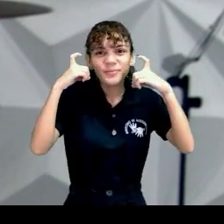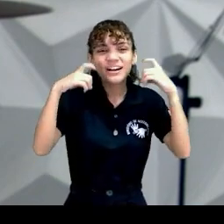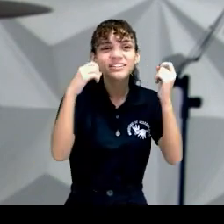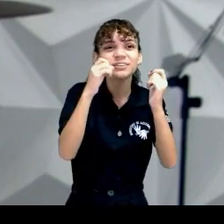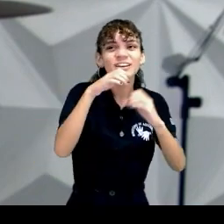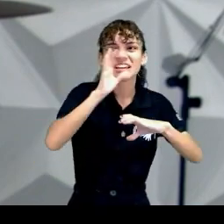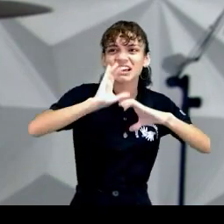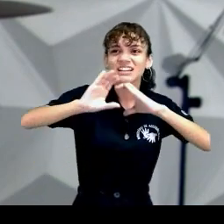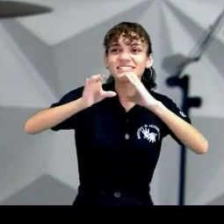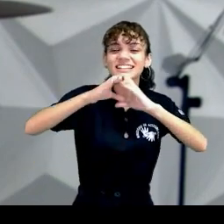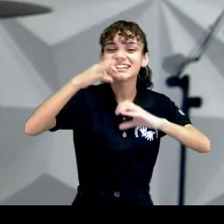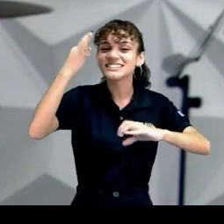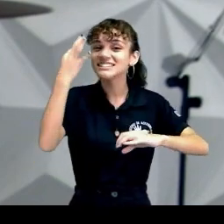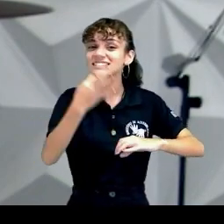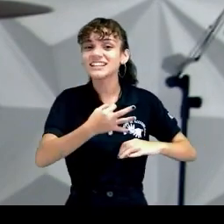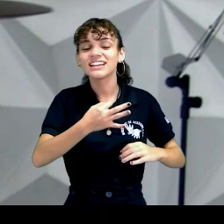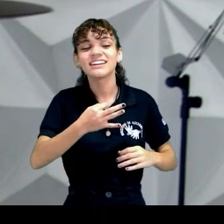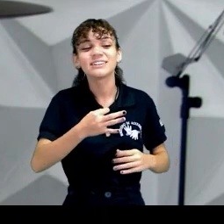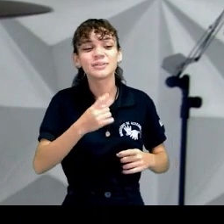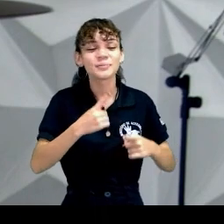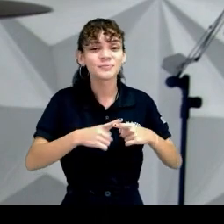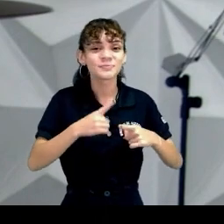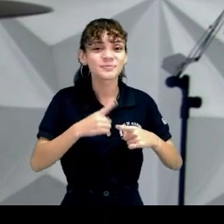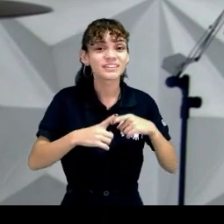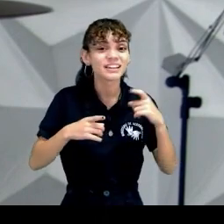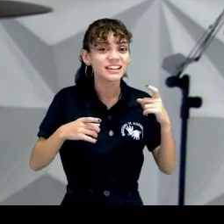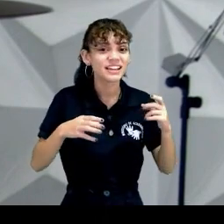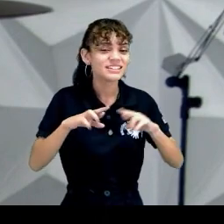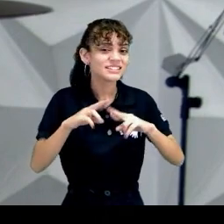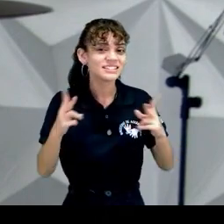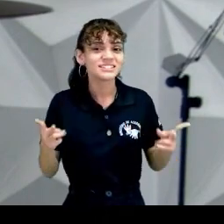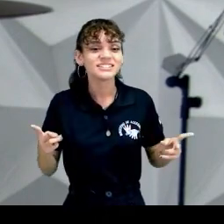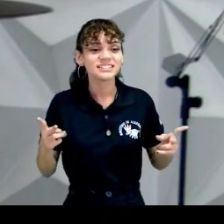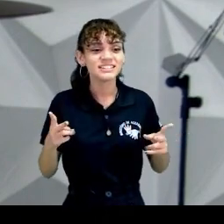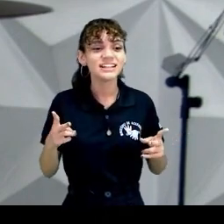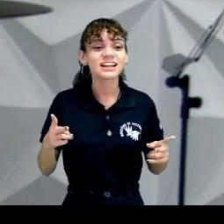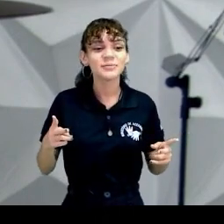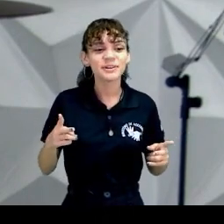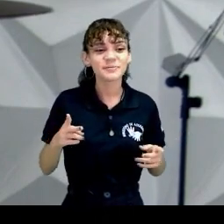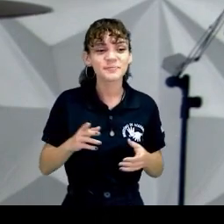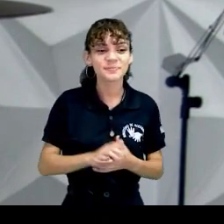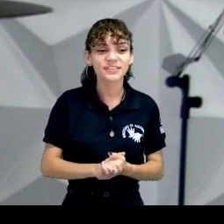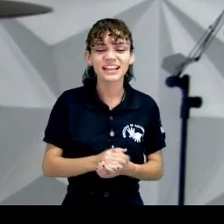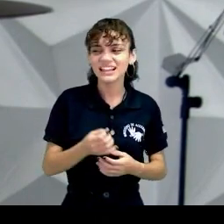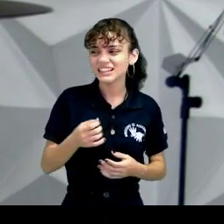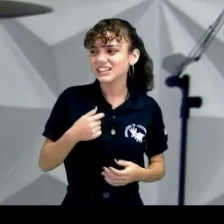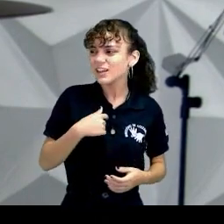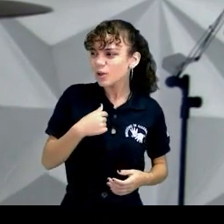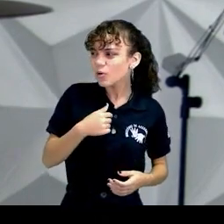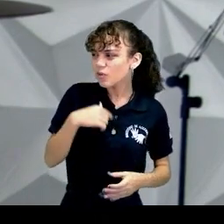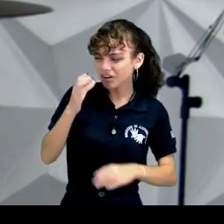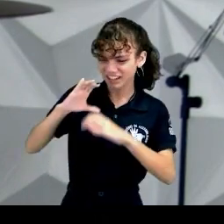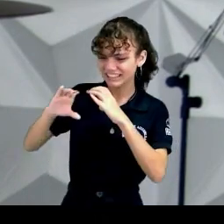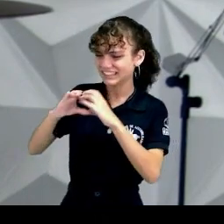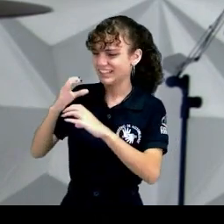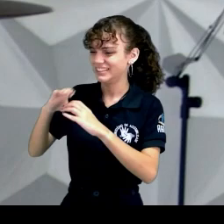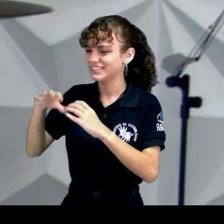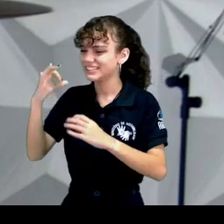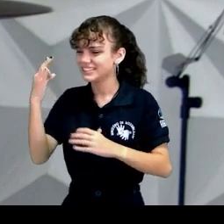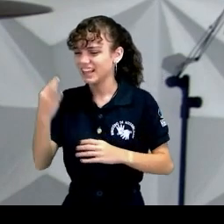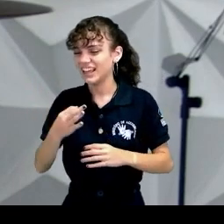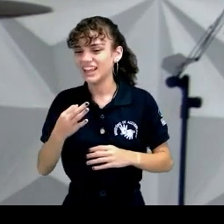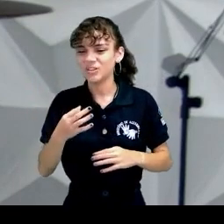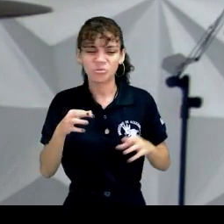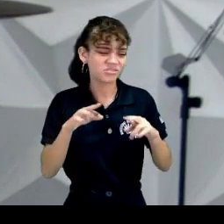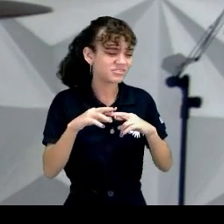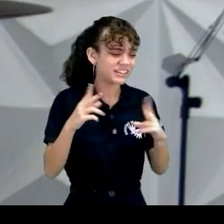afinado? Né? A pessoa que está do meu lado, será que vai continuar querendo adorar? Não se preocupe com isso. Deus não olha a sua voz. Glória a Deus